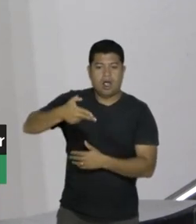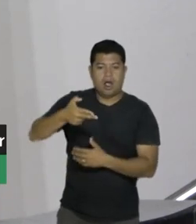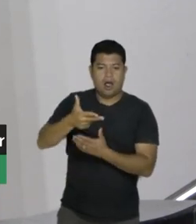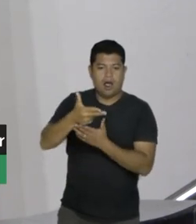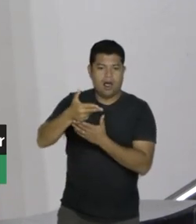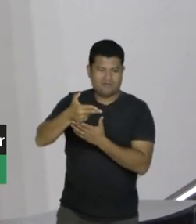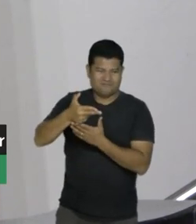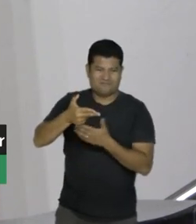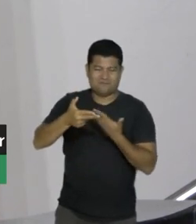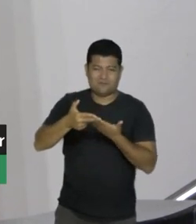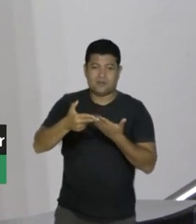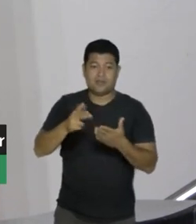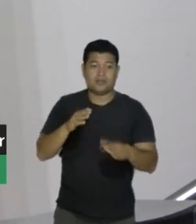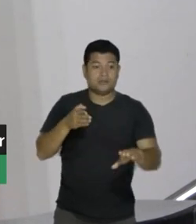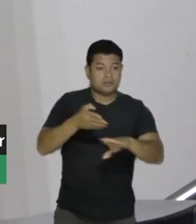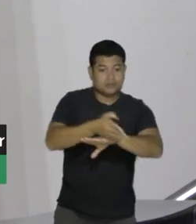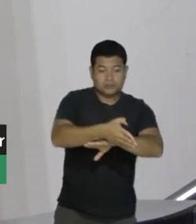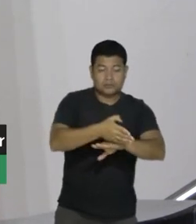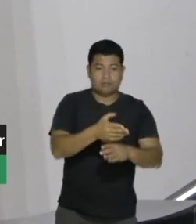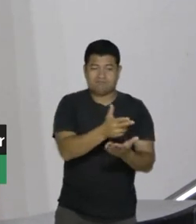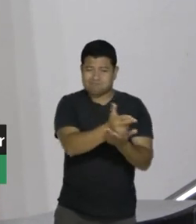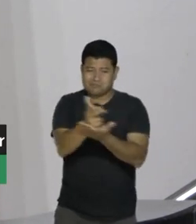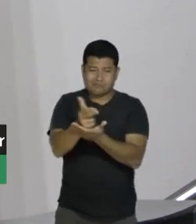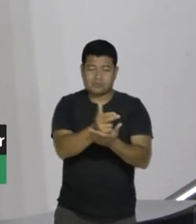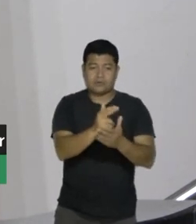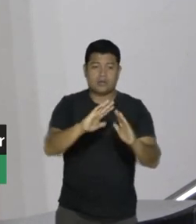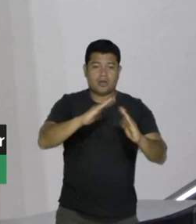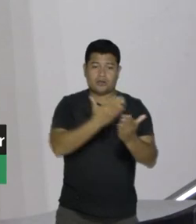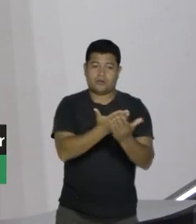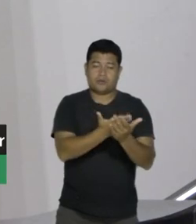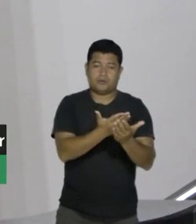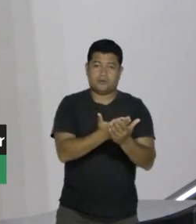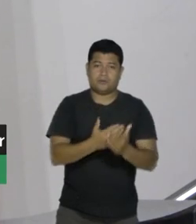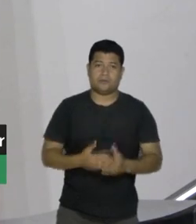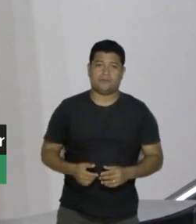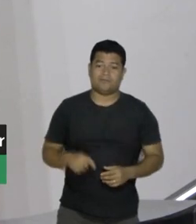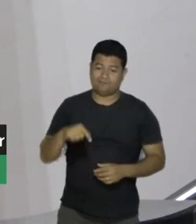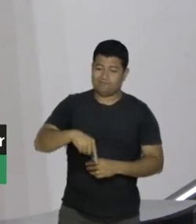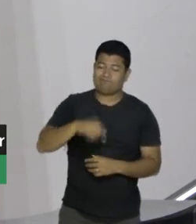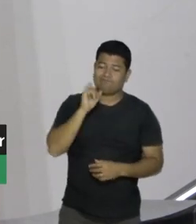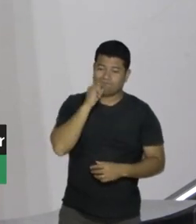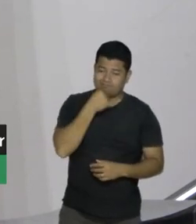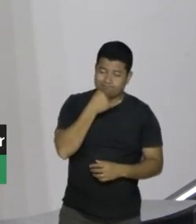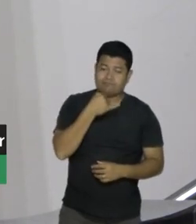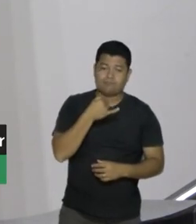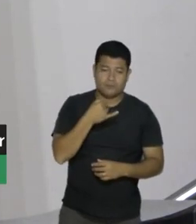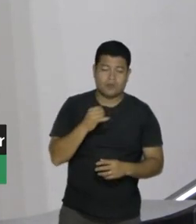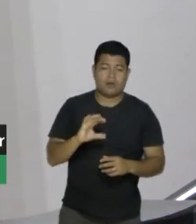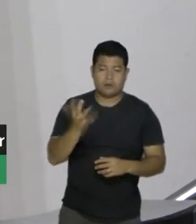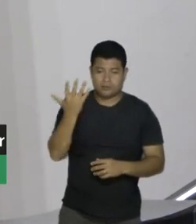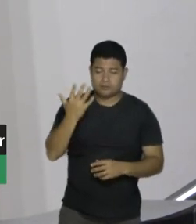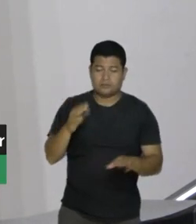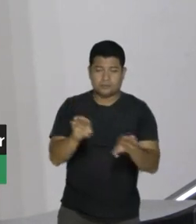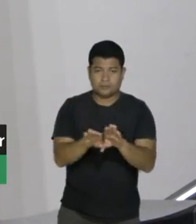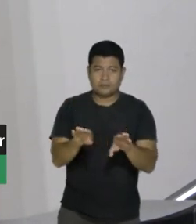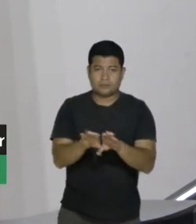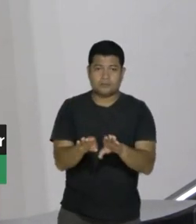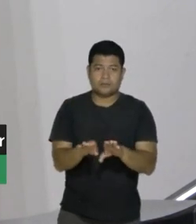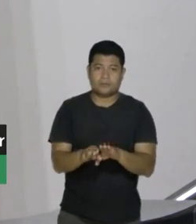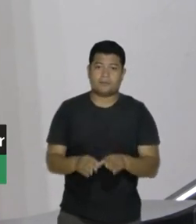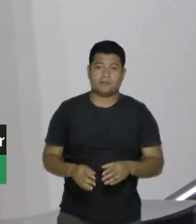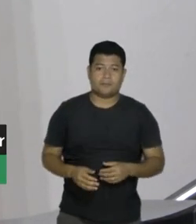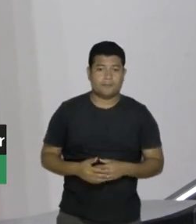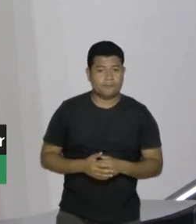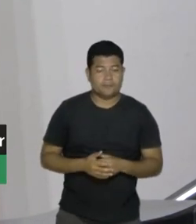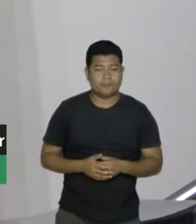do município de saudades aqui em Santa Catarina pois bem tá rodando nessa casa